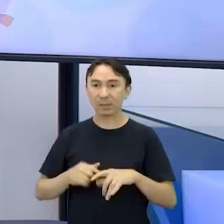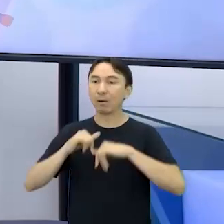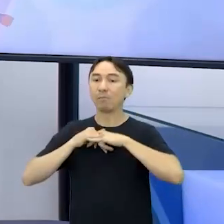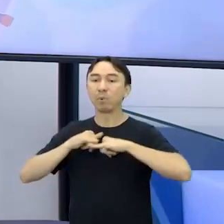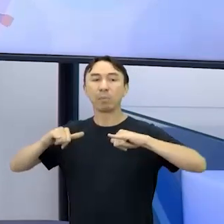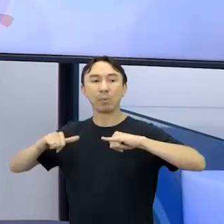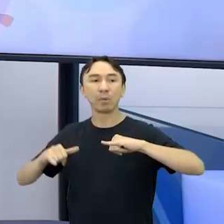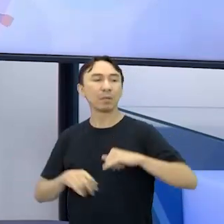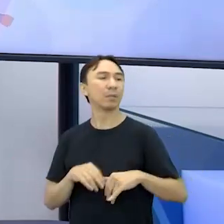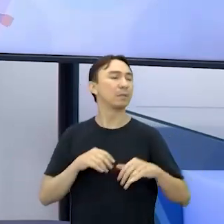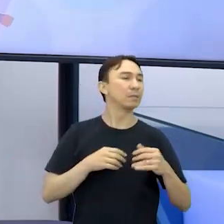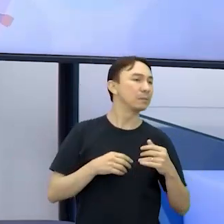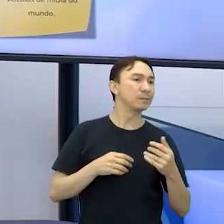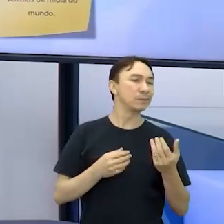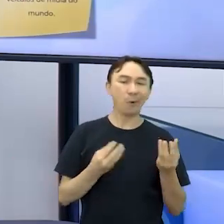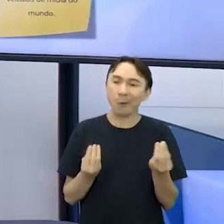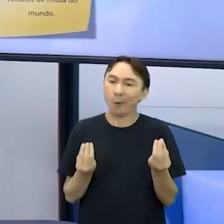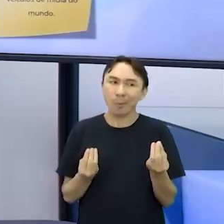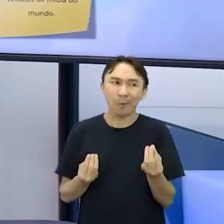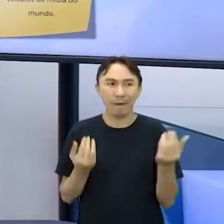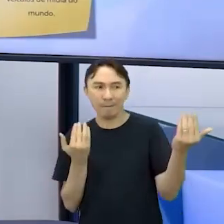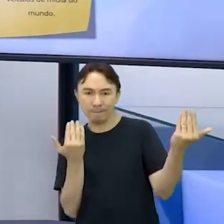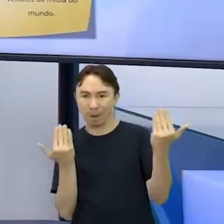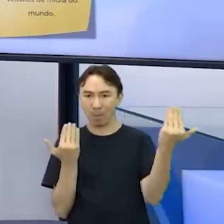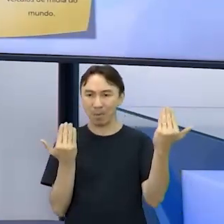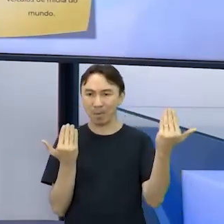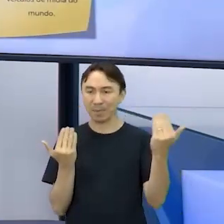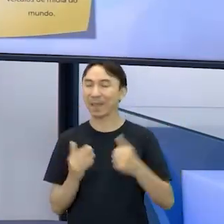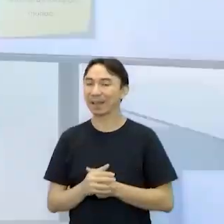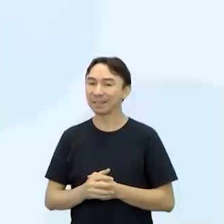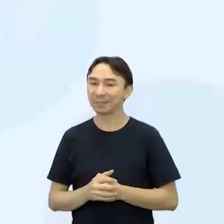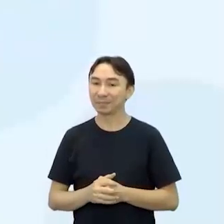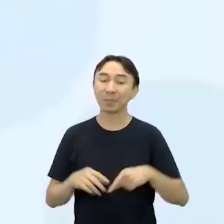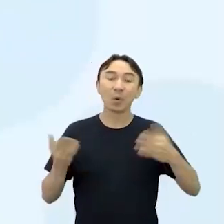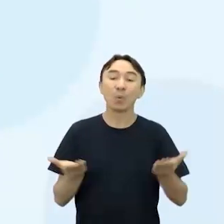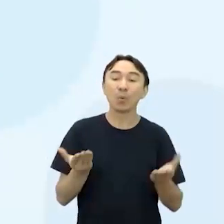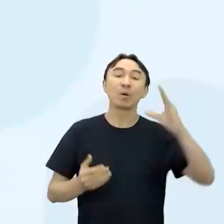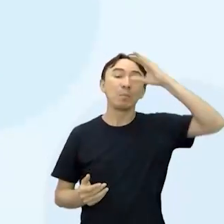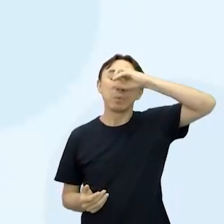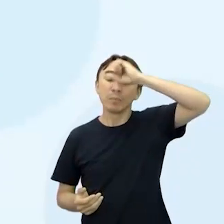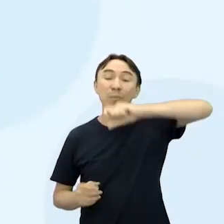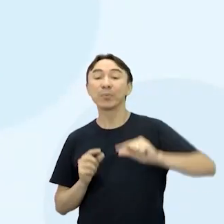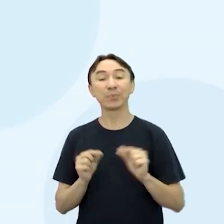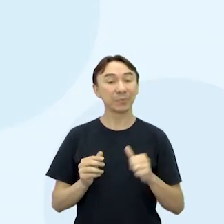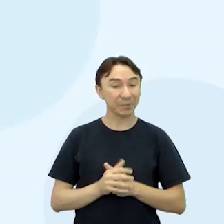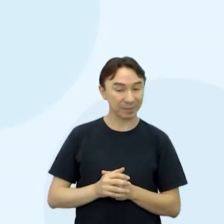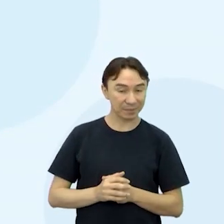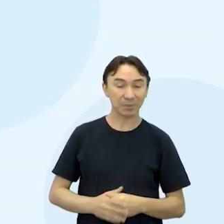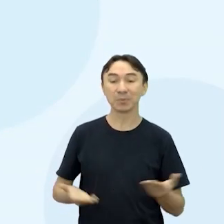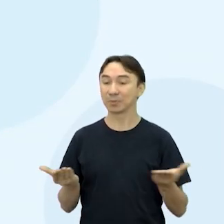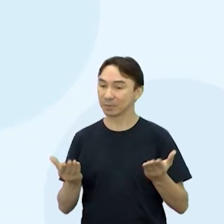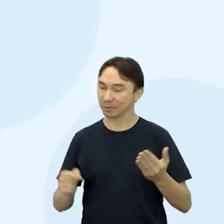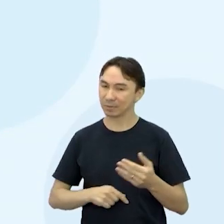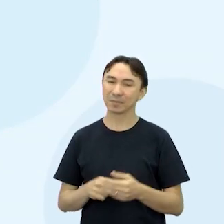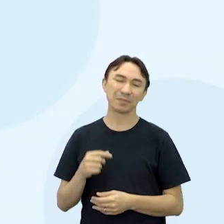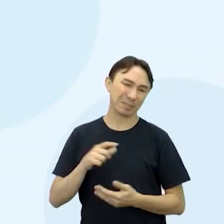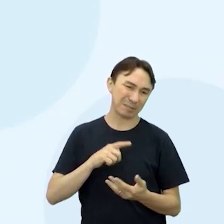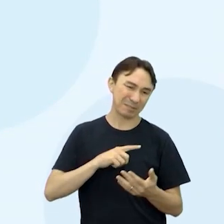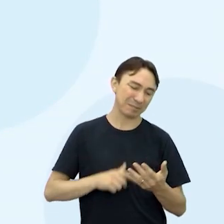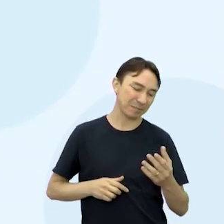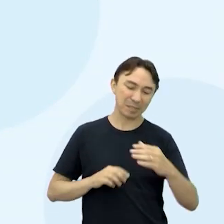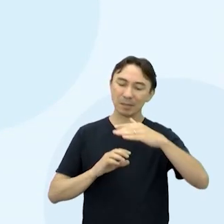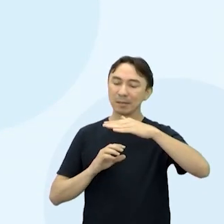a observar as notícias, tá certo? Indo para o final, o que aprendemos hoje? Hoje nós conhecemos veículos de imprensa do mundo e